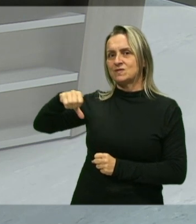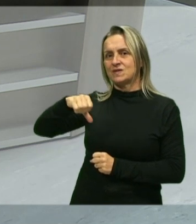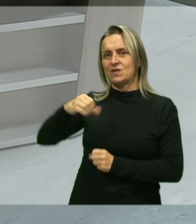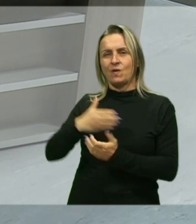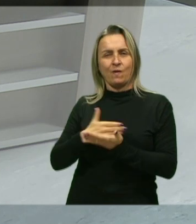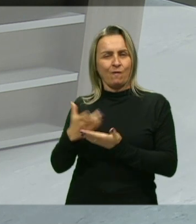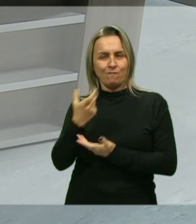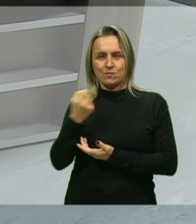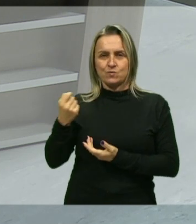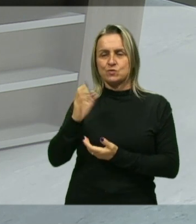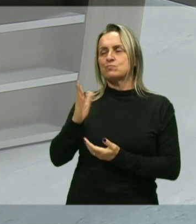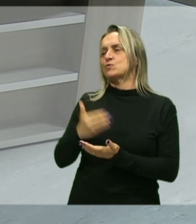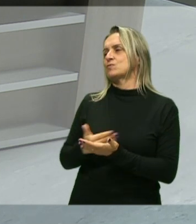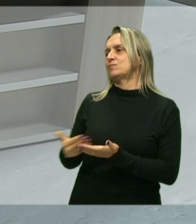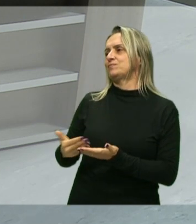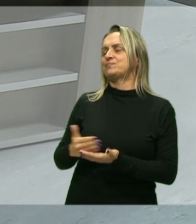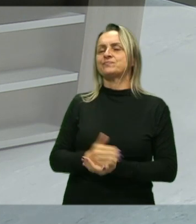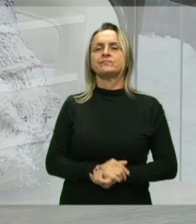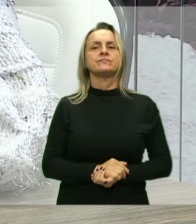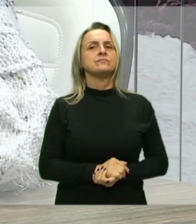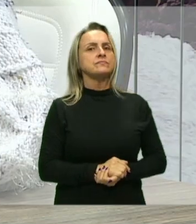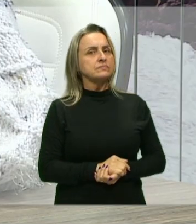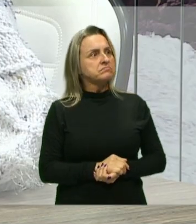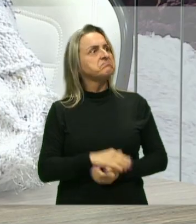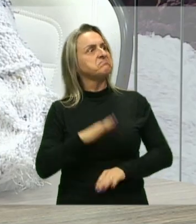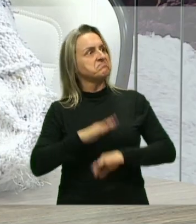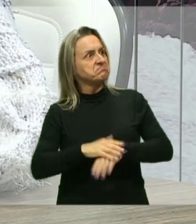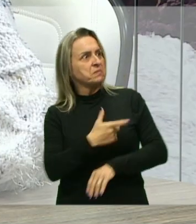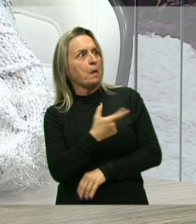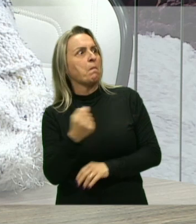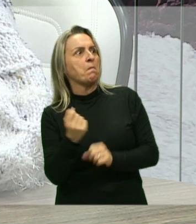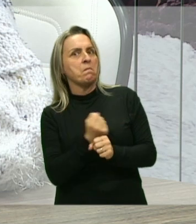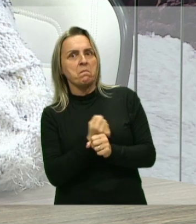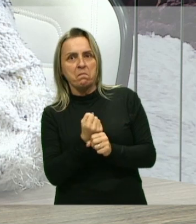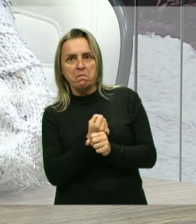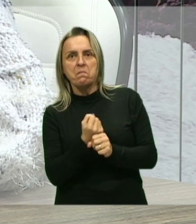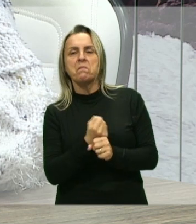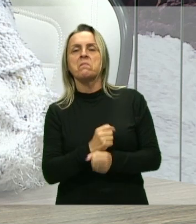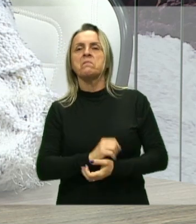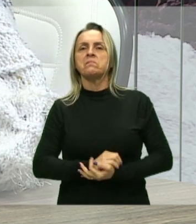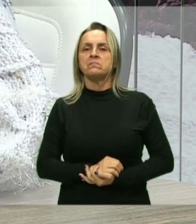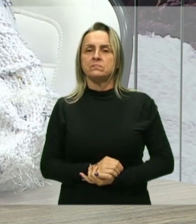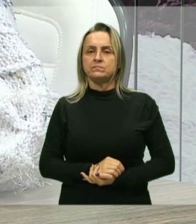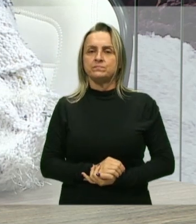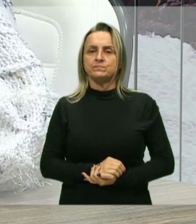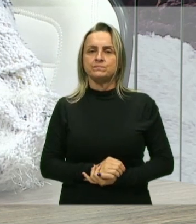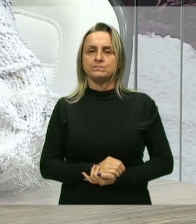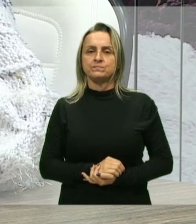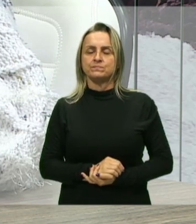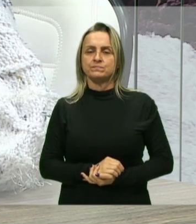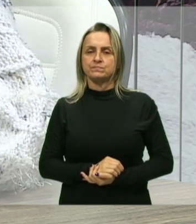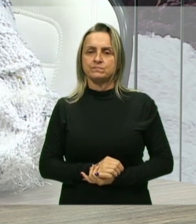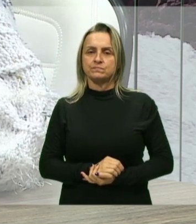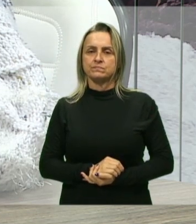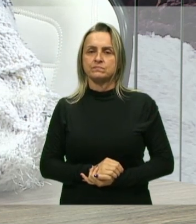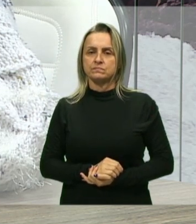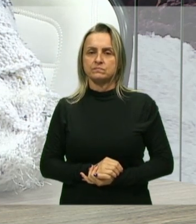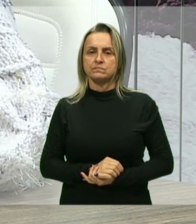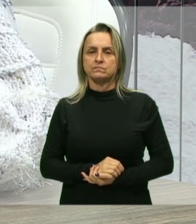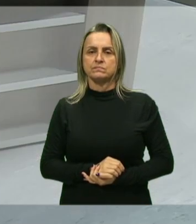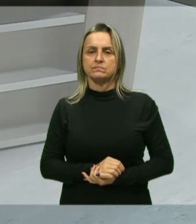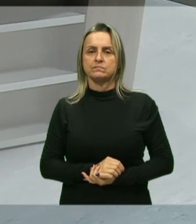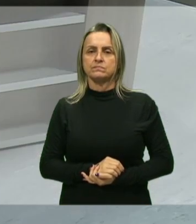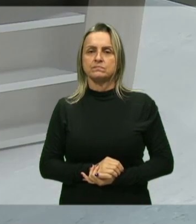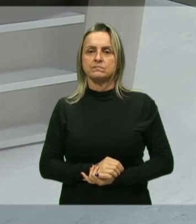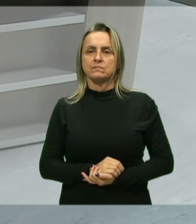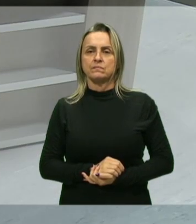Uhum. Então, mais de 20 anos, né? Uhum. E... assim, pela tua